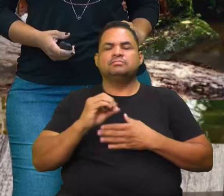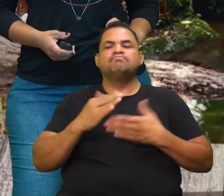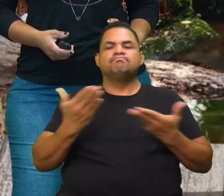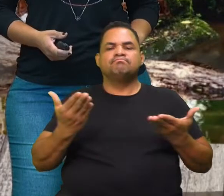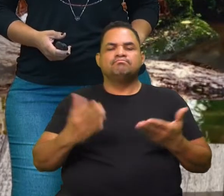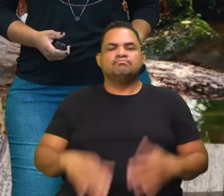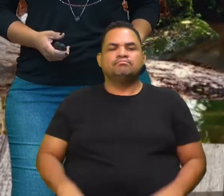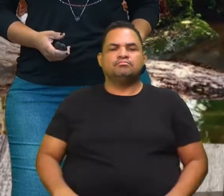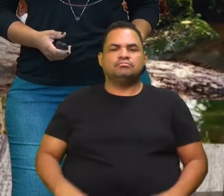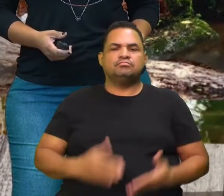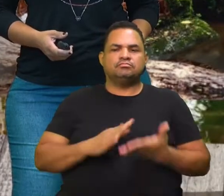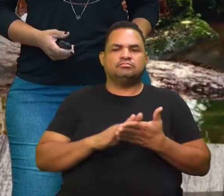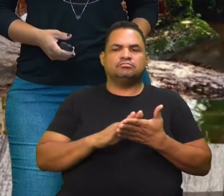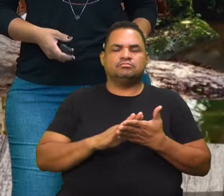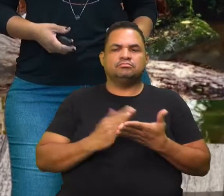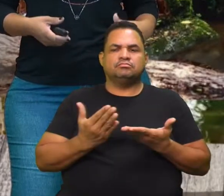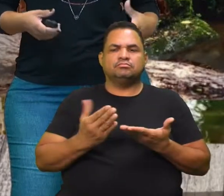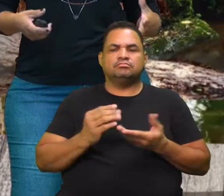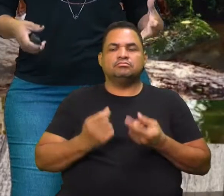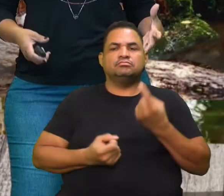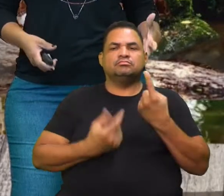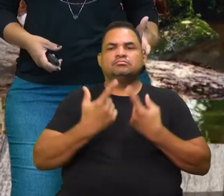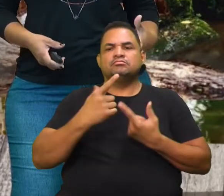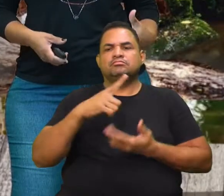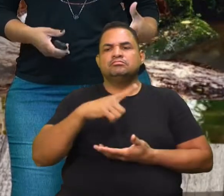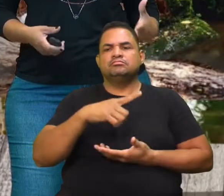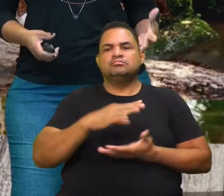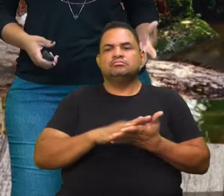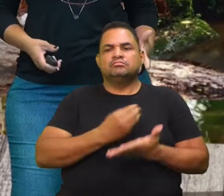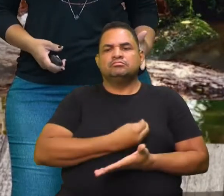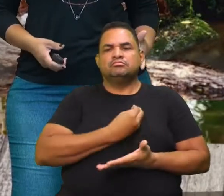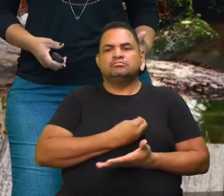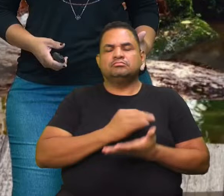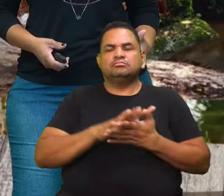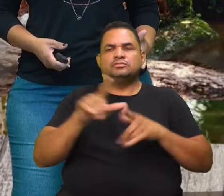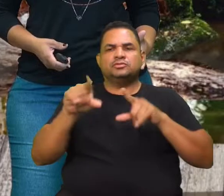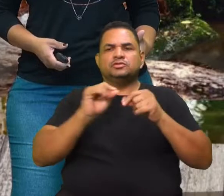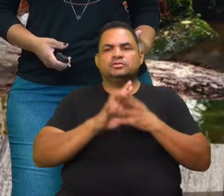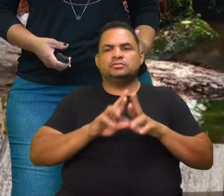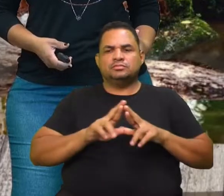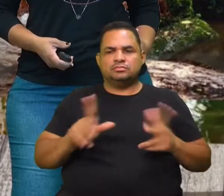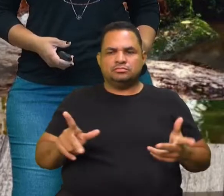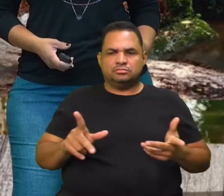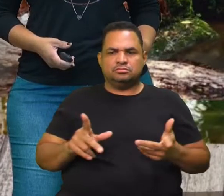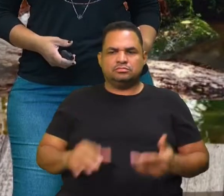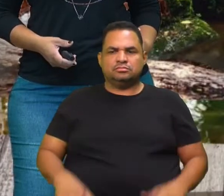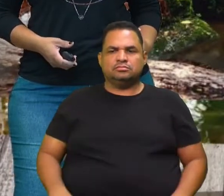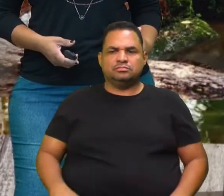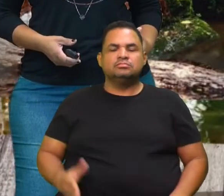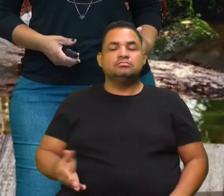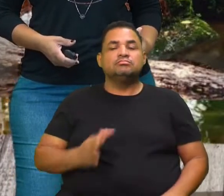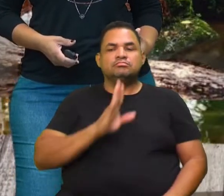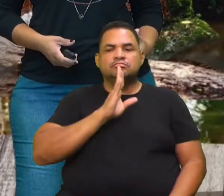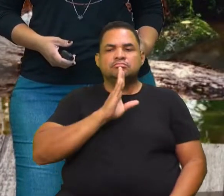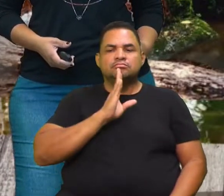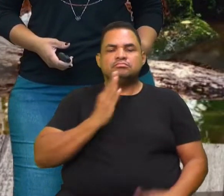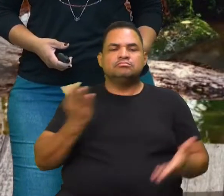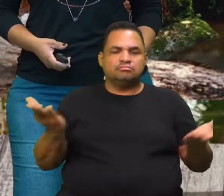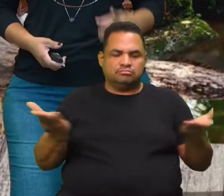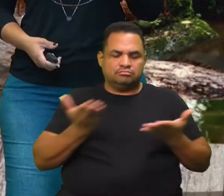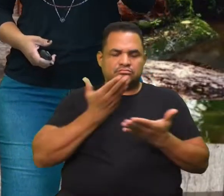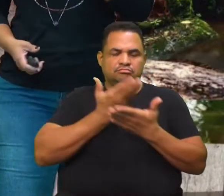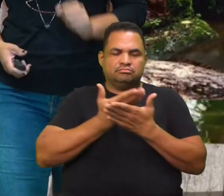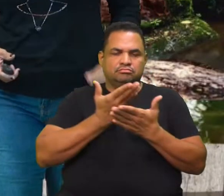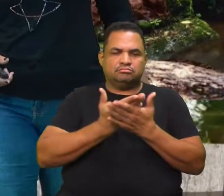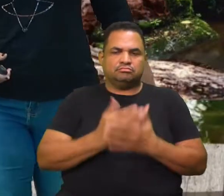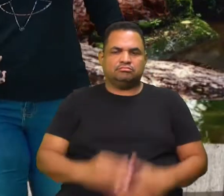Verdade. Alguns seres vivos fazem uma opção diferenciada, tá bom? E a gente vai conhecê-las nessa aula.